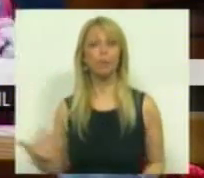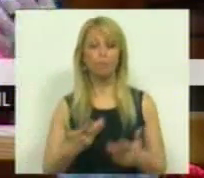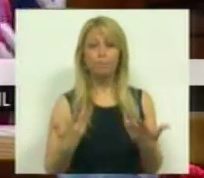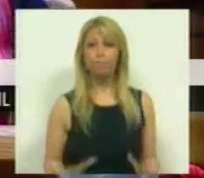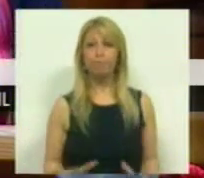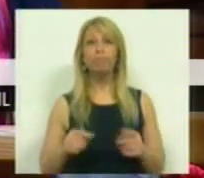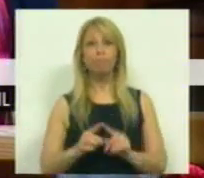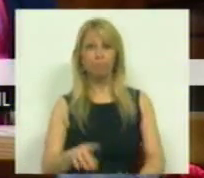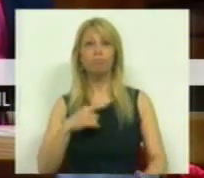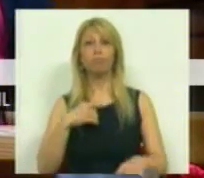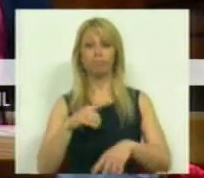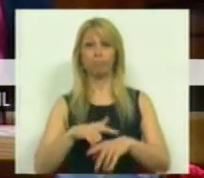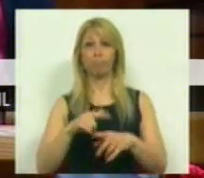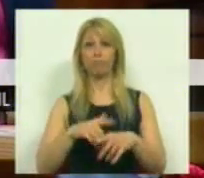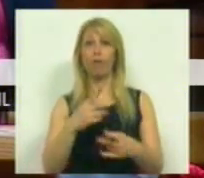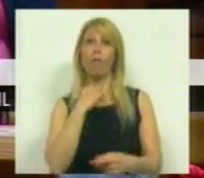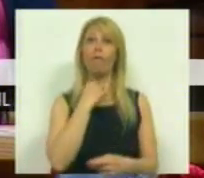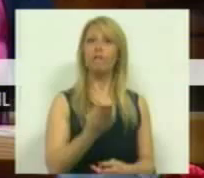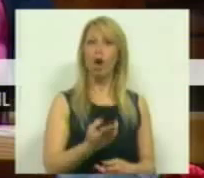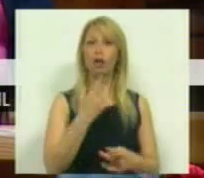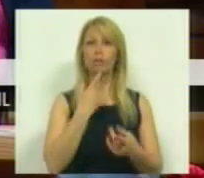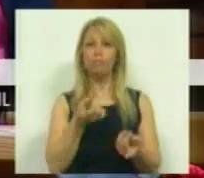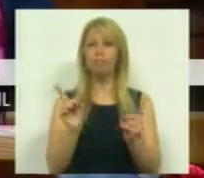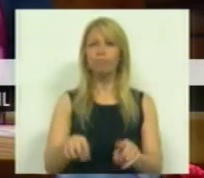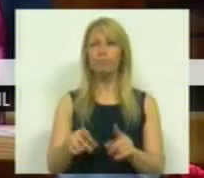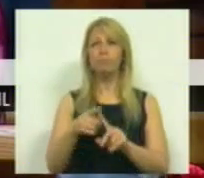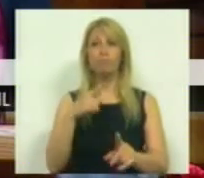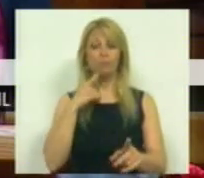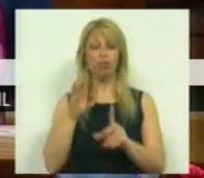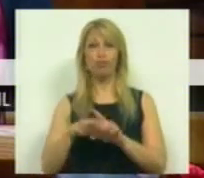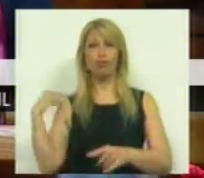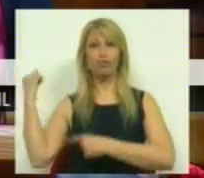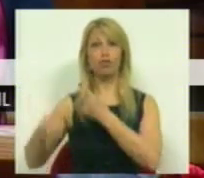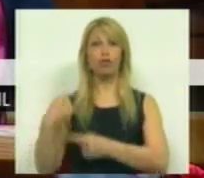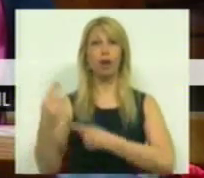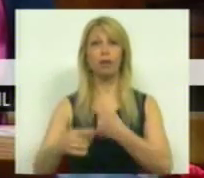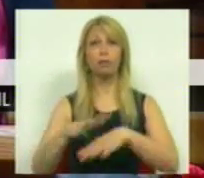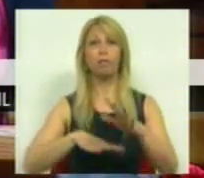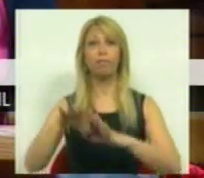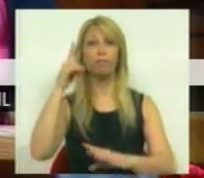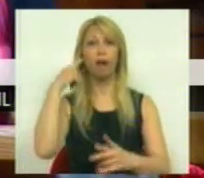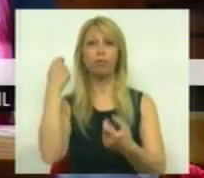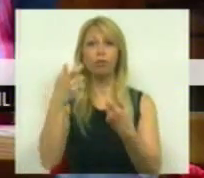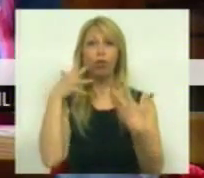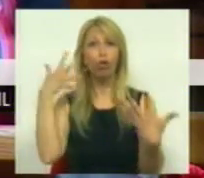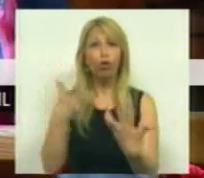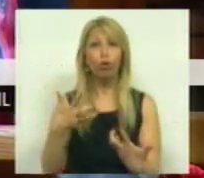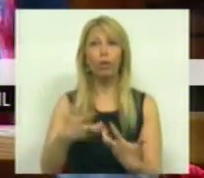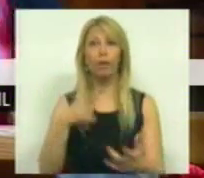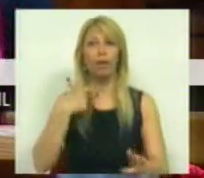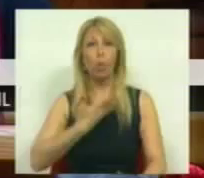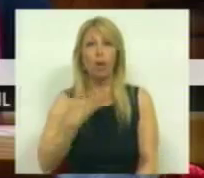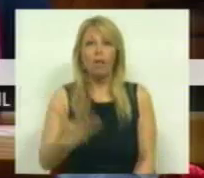voz do revanchismo social, as gerações que travaram as lutas pelos direitos fundadores da democracia